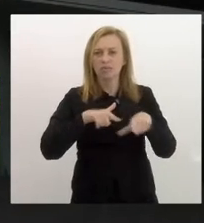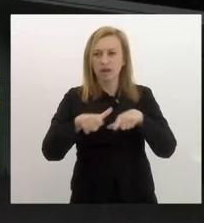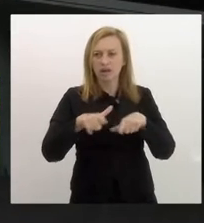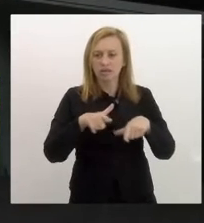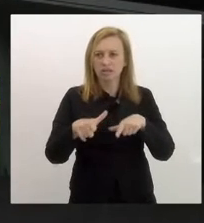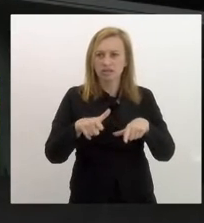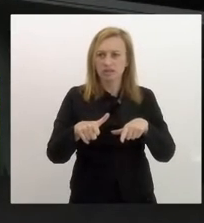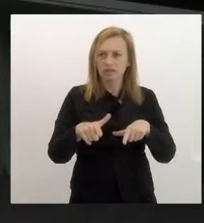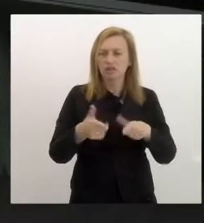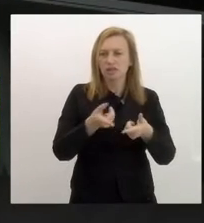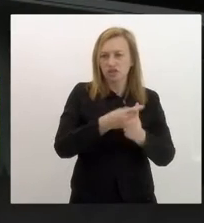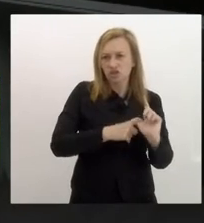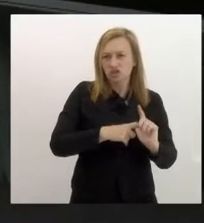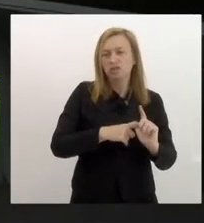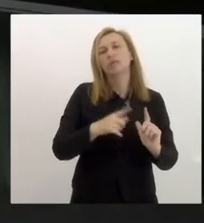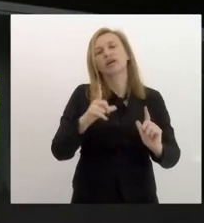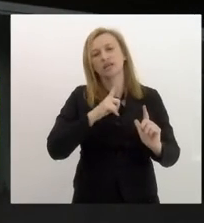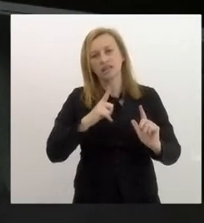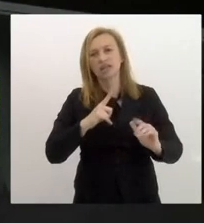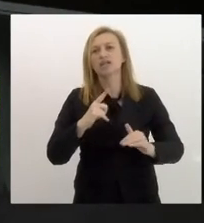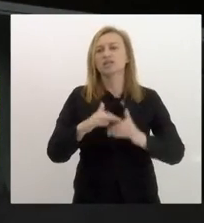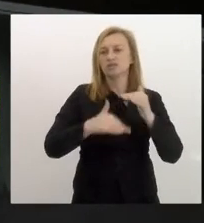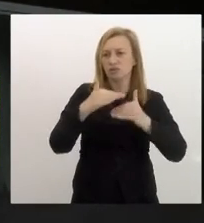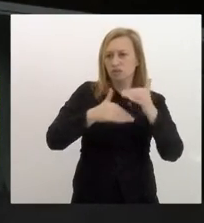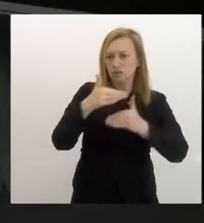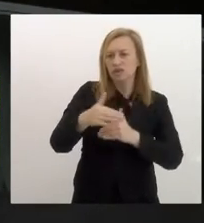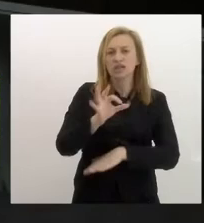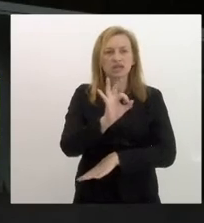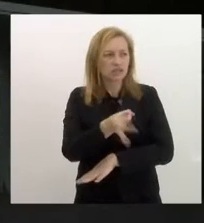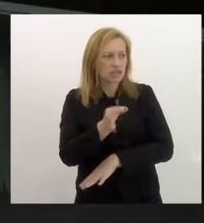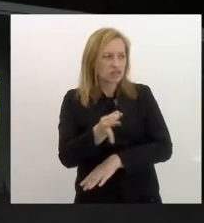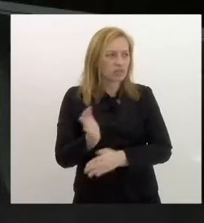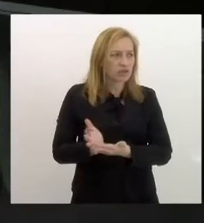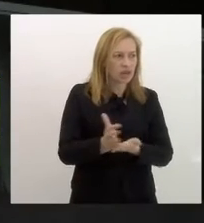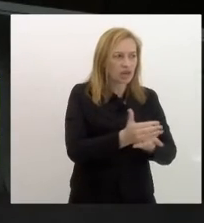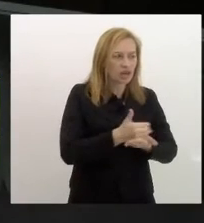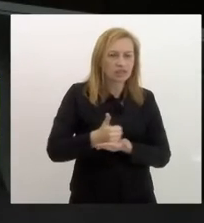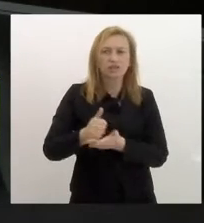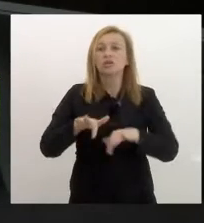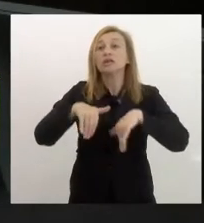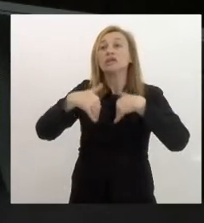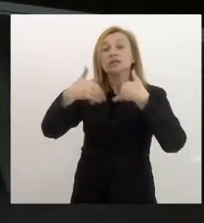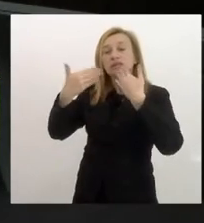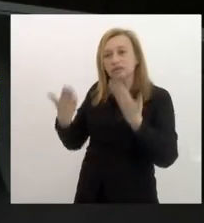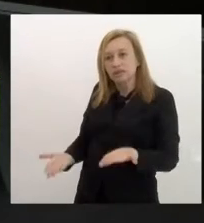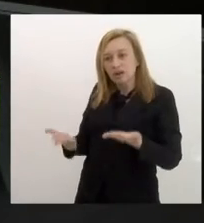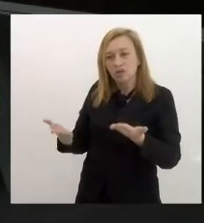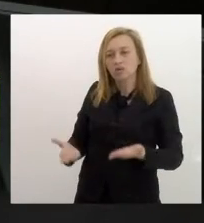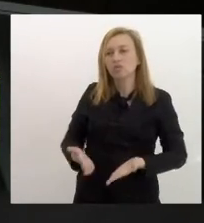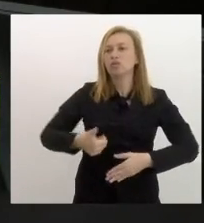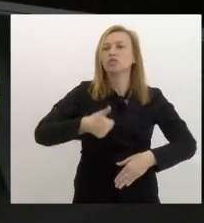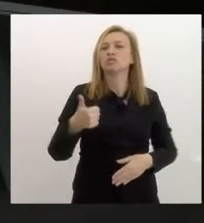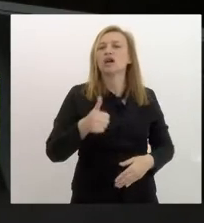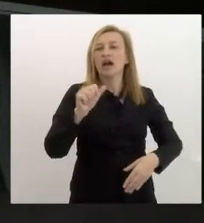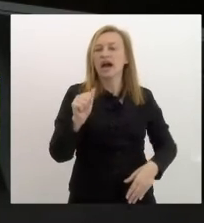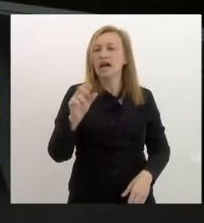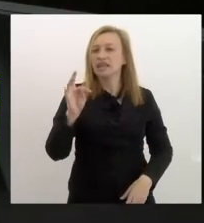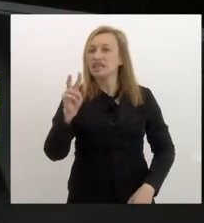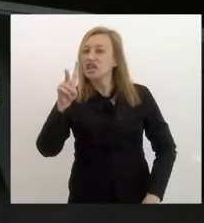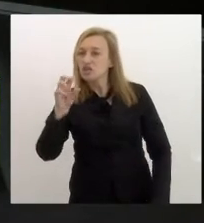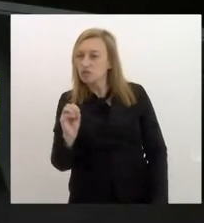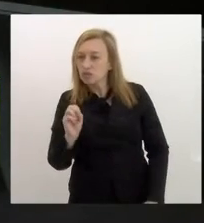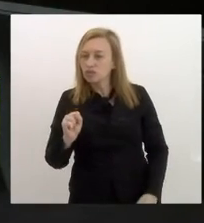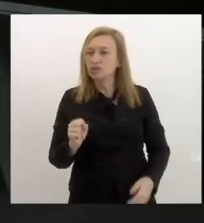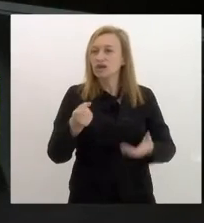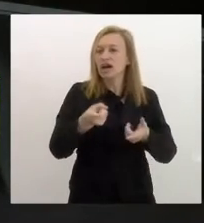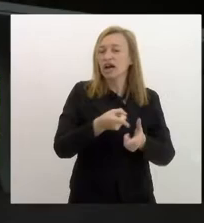para fazer desenvolvimento e gerar consequentemente a arrecadação não 11 desses ativos é